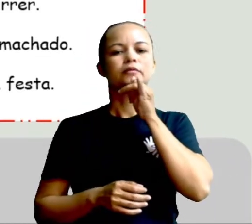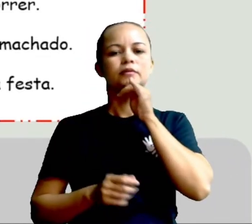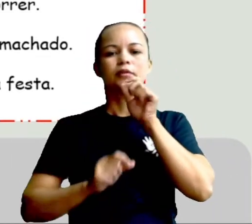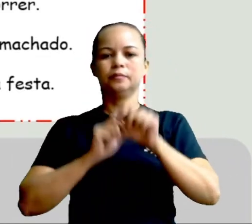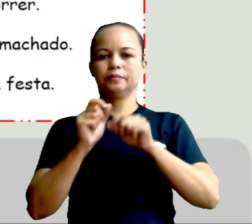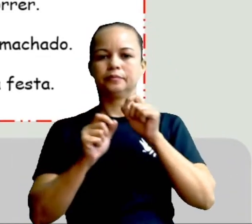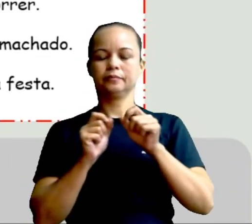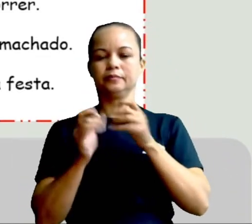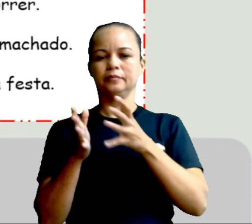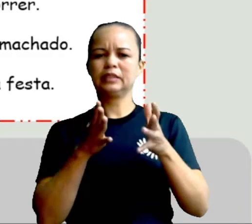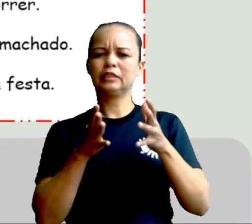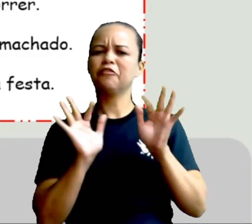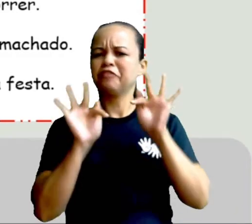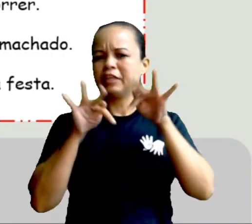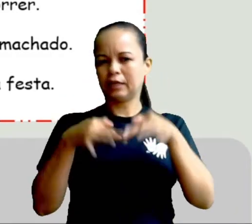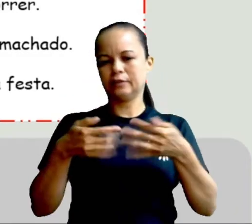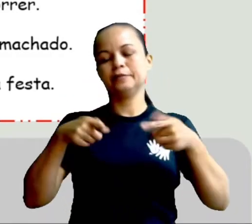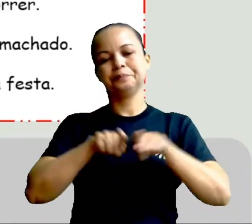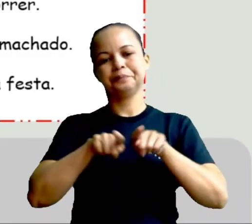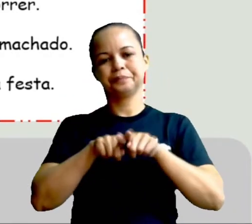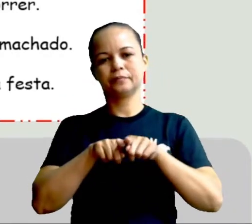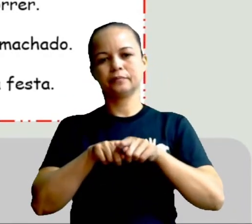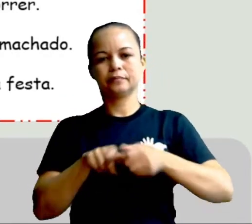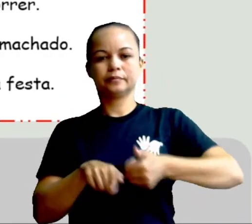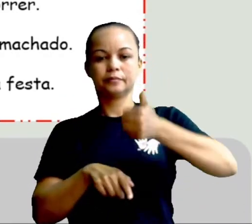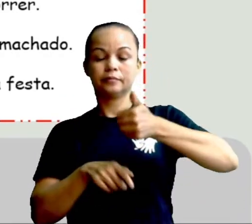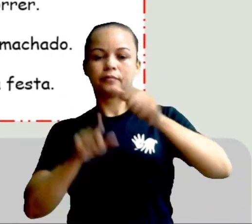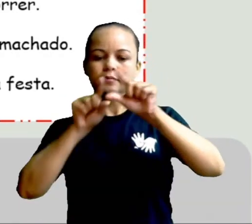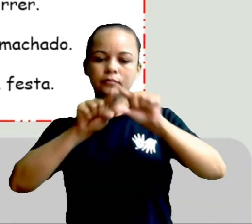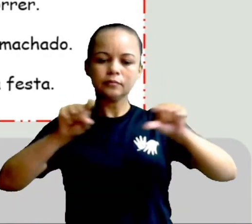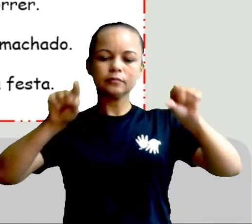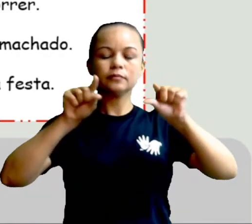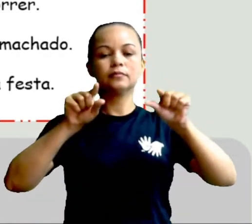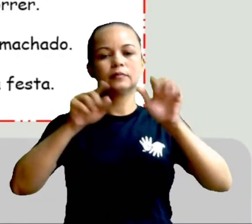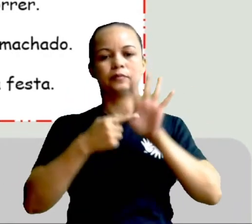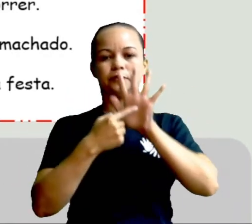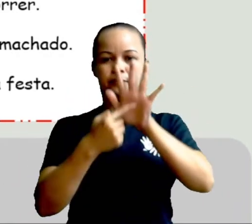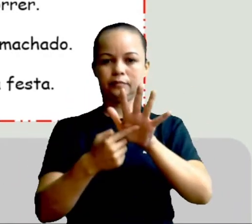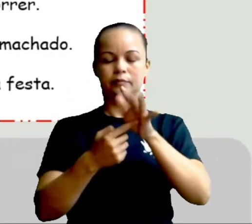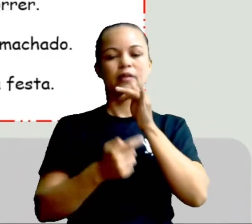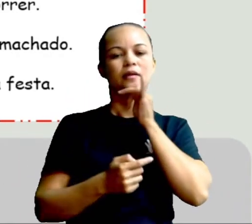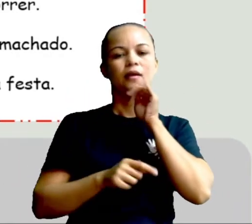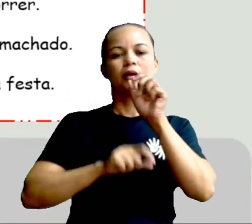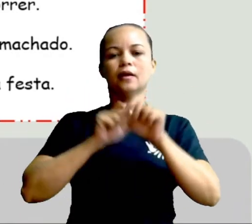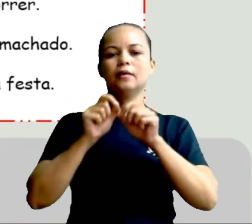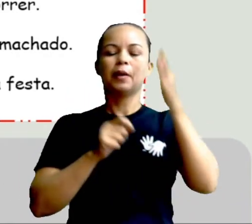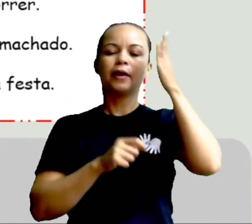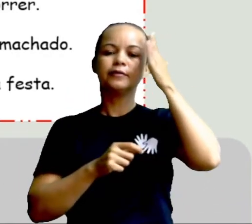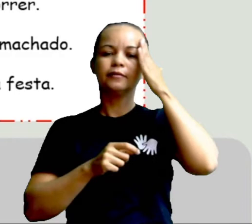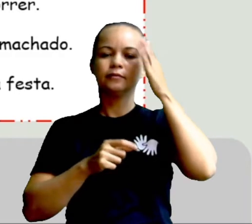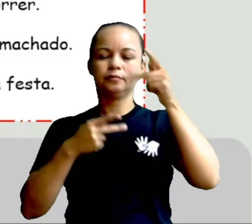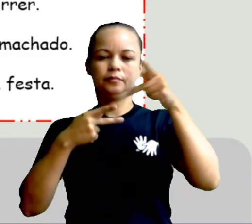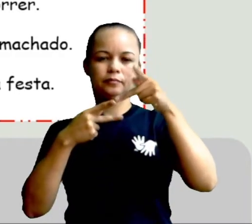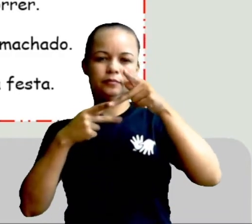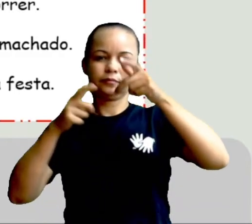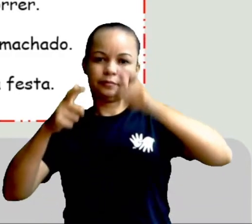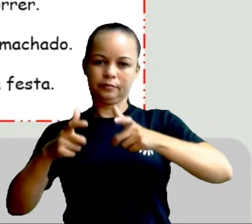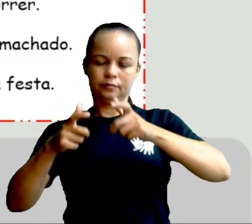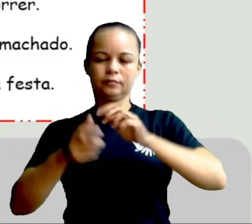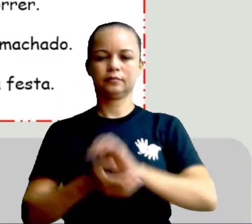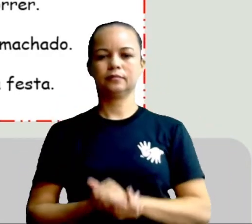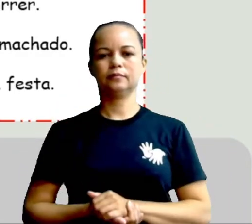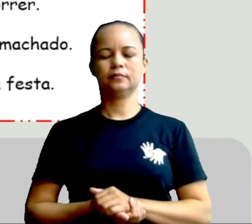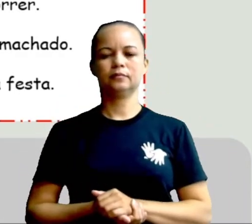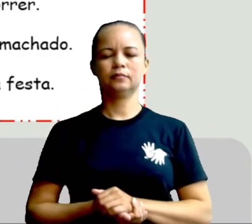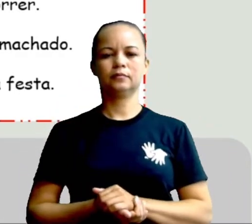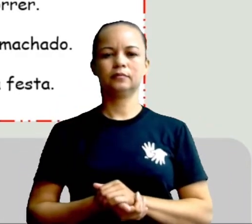de instrumento, de finalidade. Então, a primeira frase que eu trouxe aqui como exemplo para a gente entender aí a preposição de